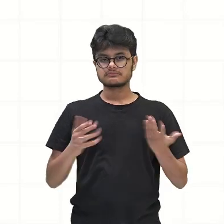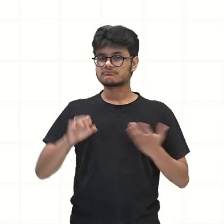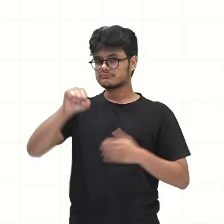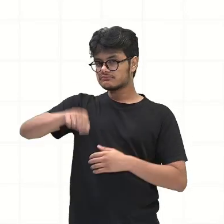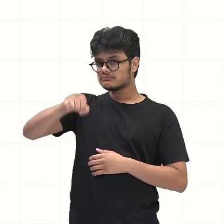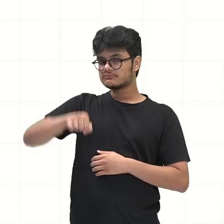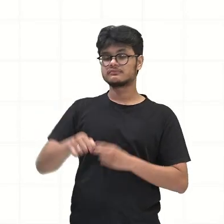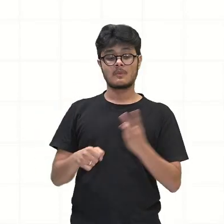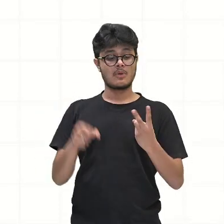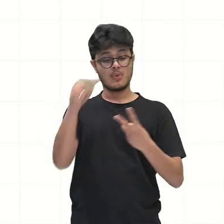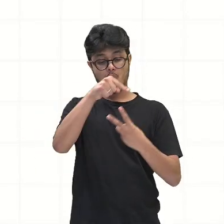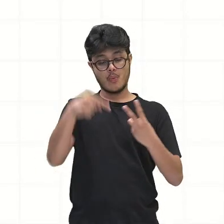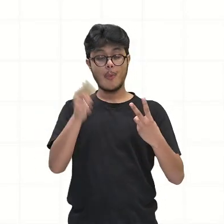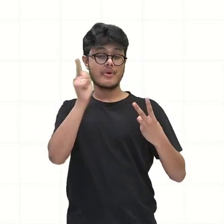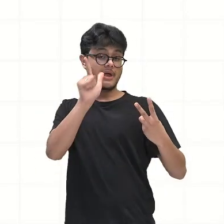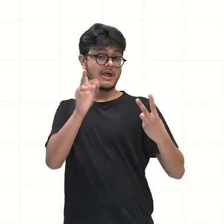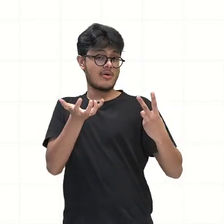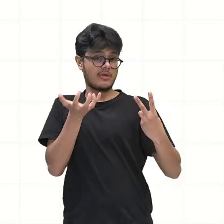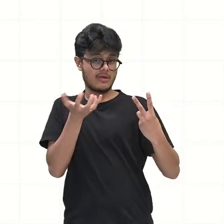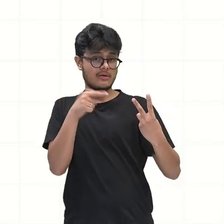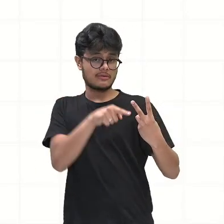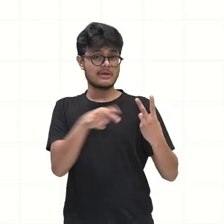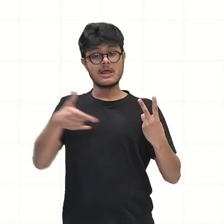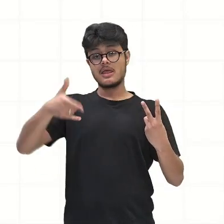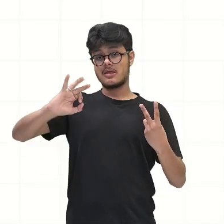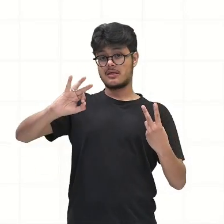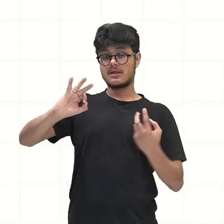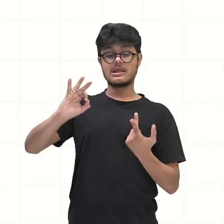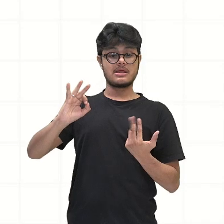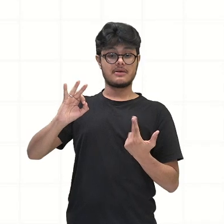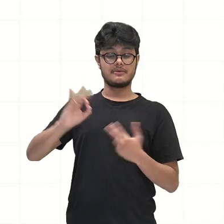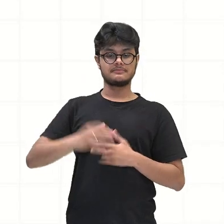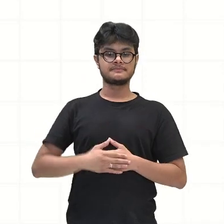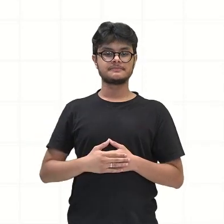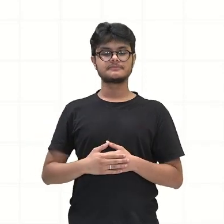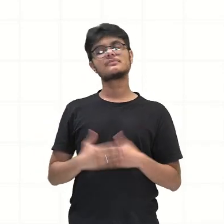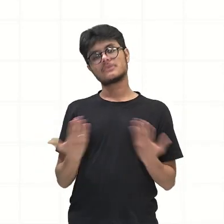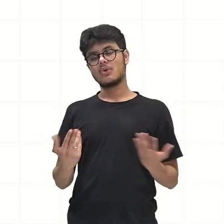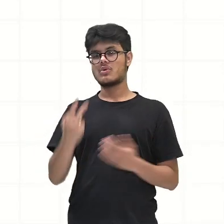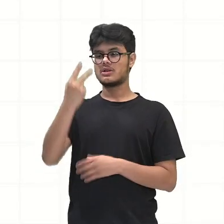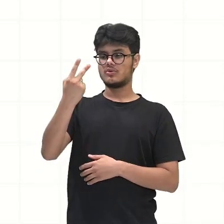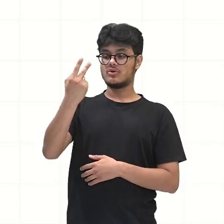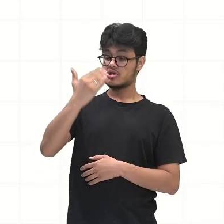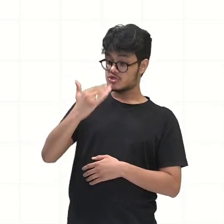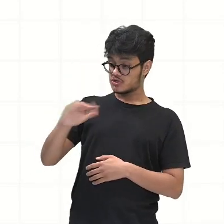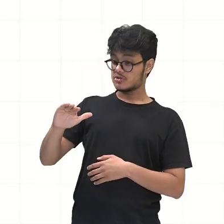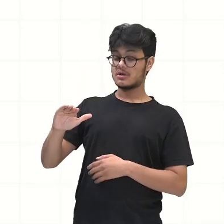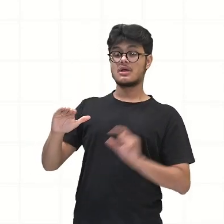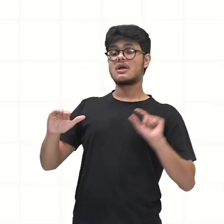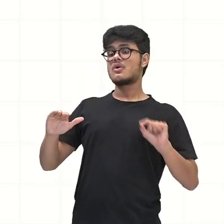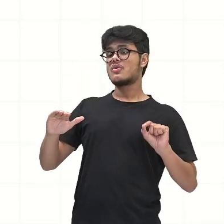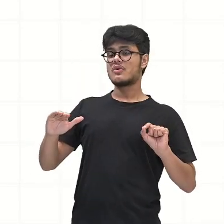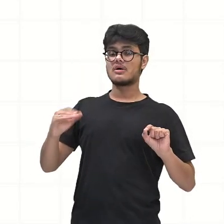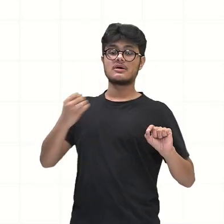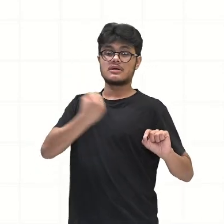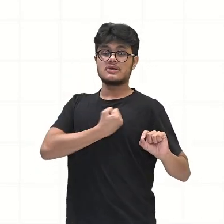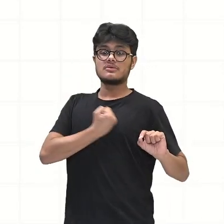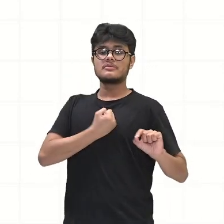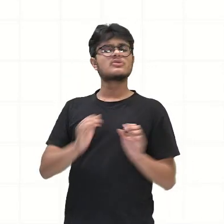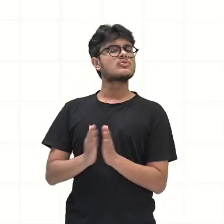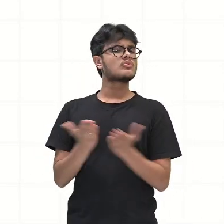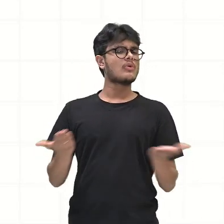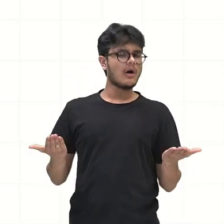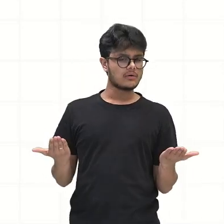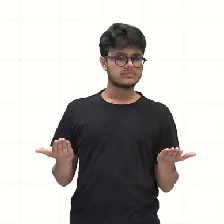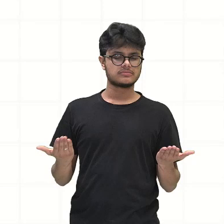que eu quero que apareça, são faces iguais. Sobre, e aí a gente coloca o número de elementos que estão no